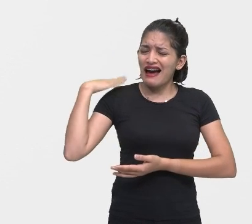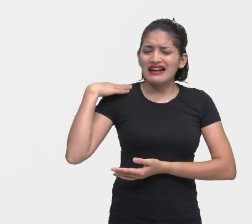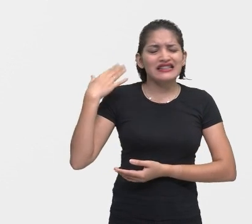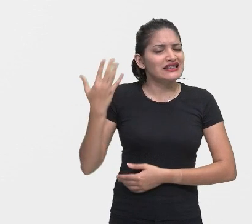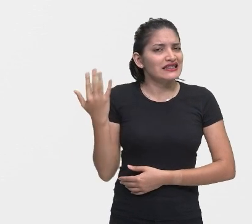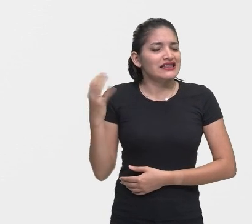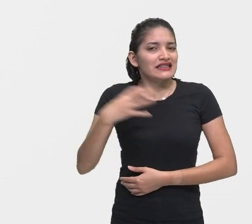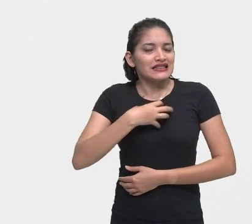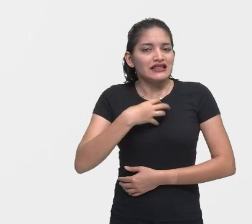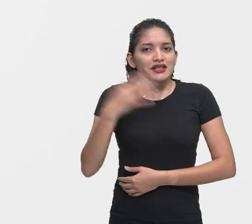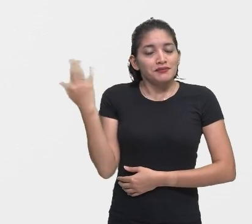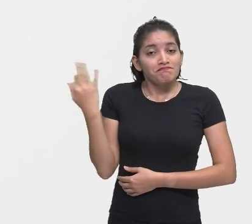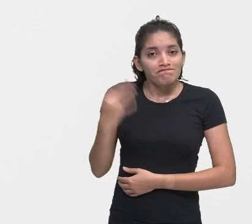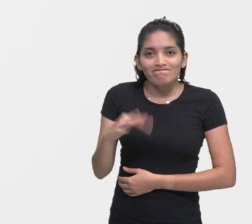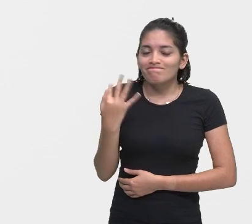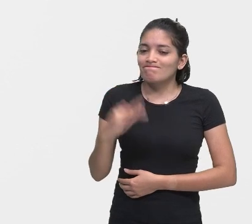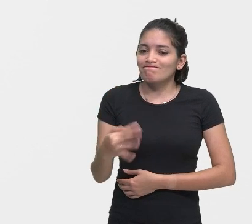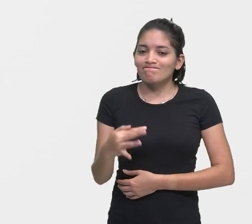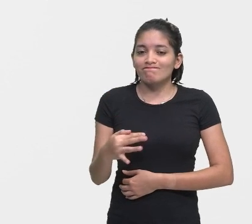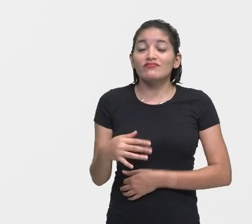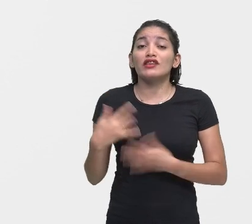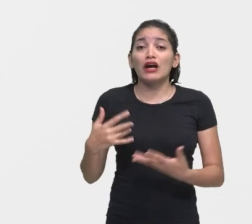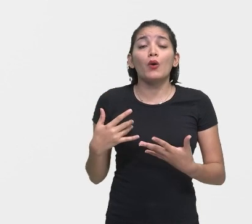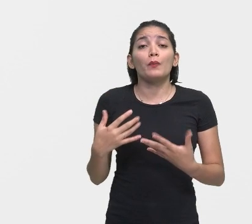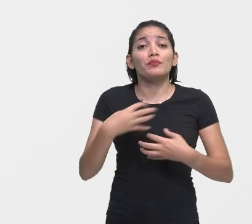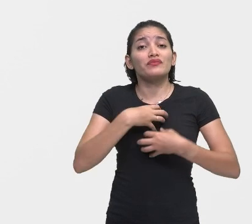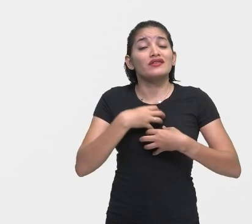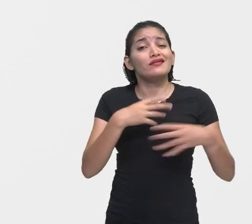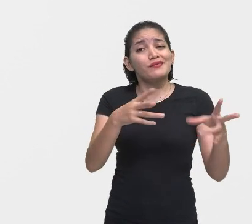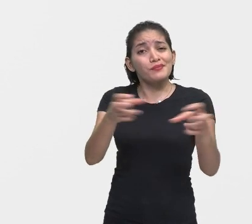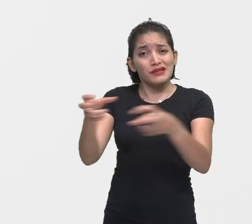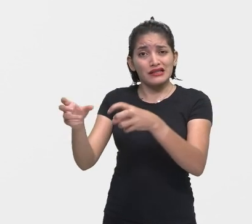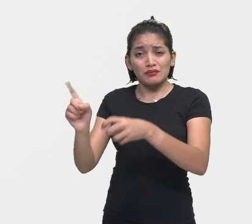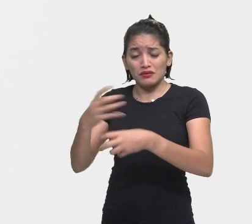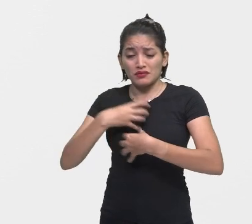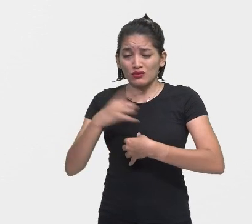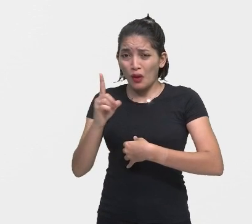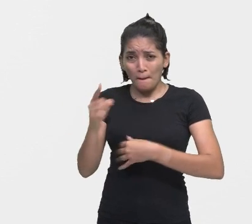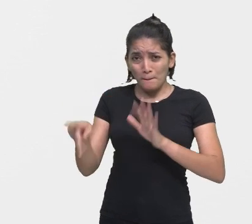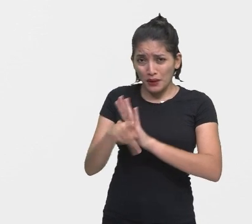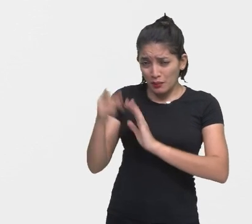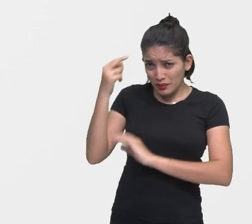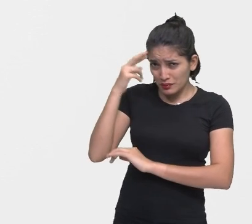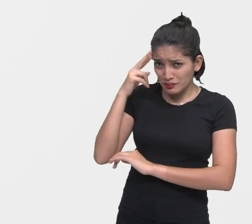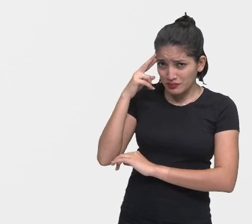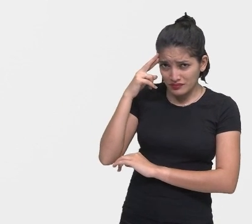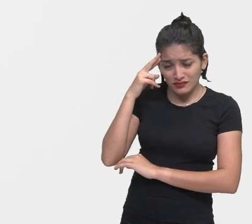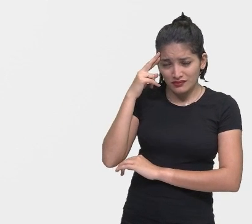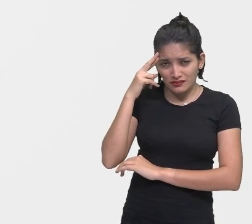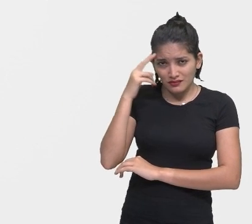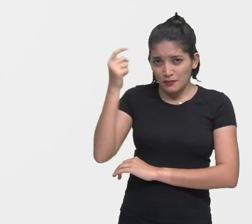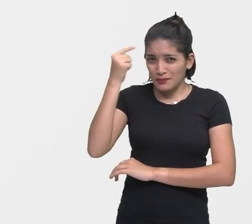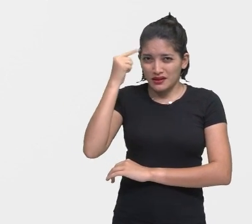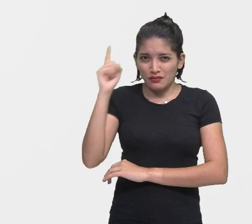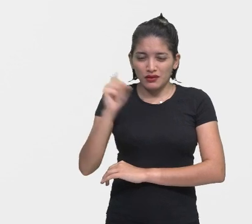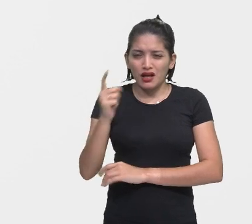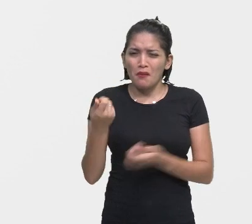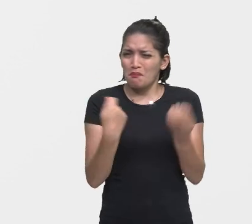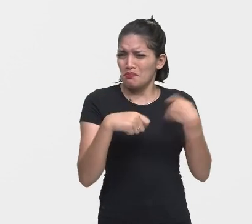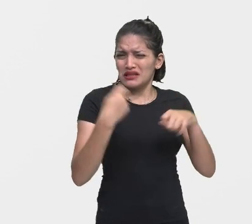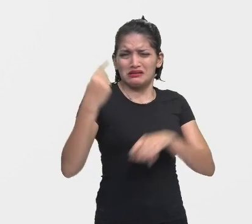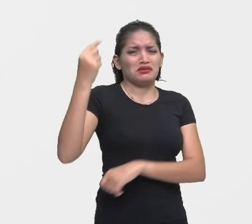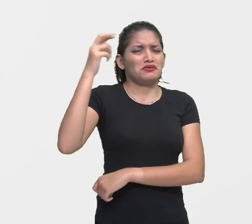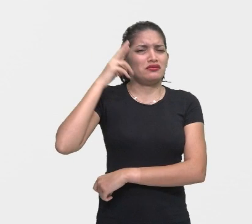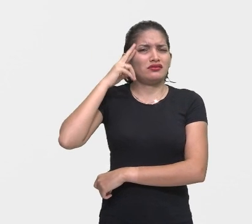assentem. Então perceba aí que a realidade é percebida pelos sentidos, não pelo pensamento, pela razão. Não preciso de